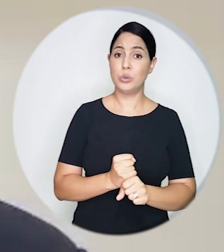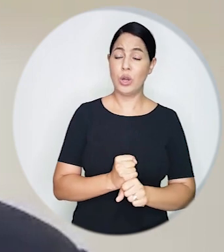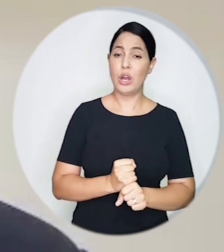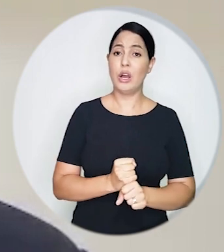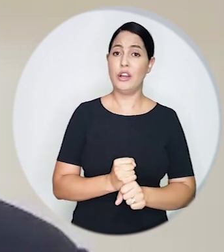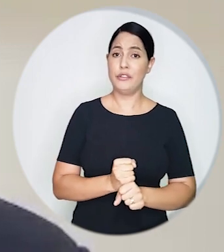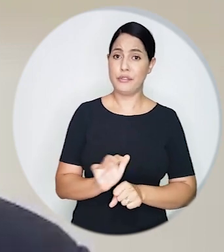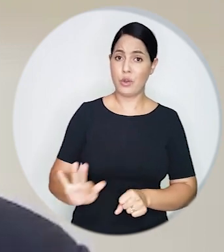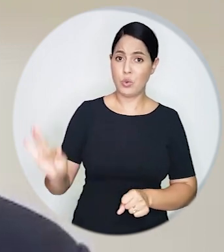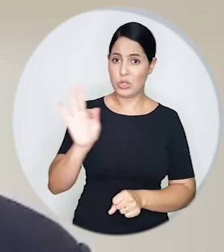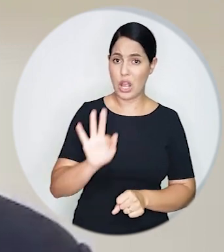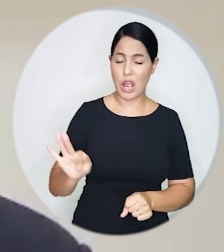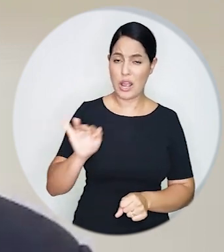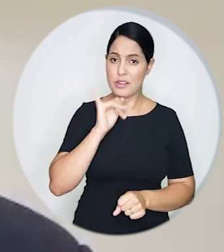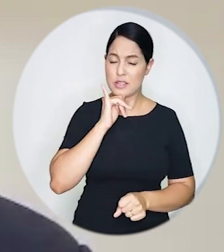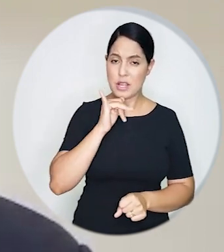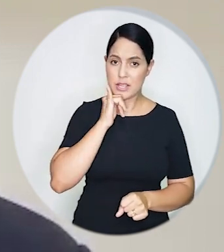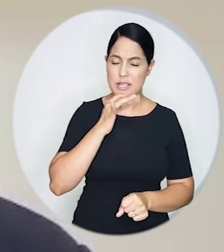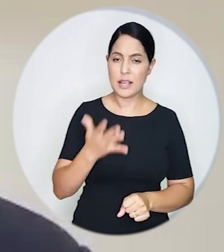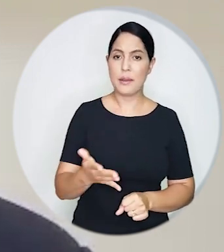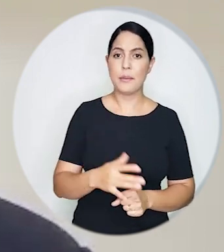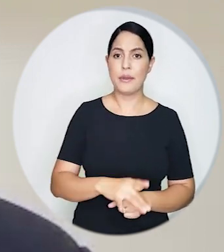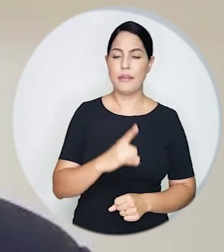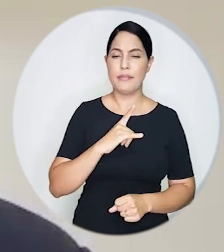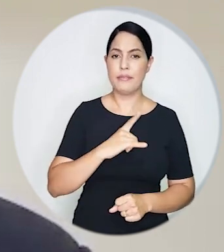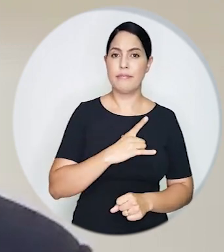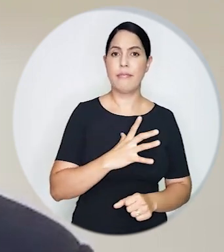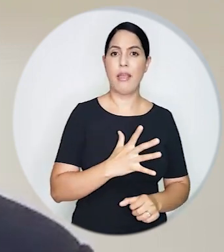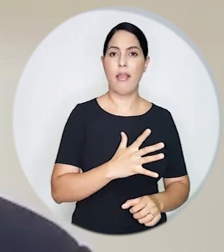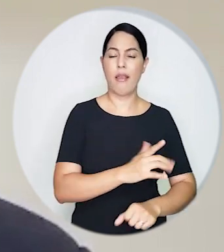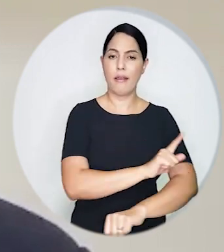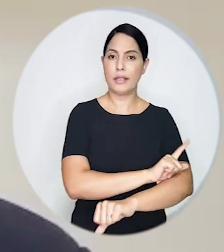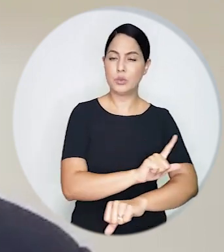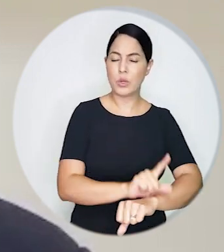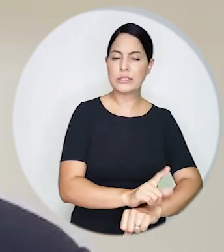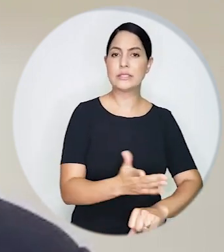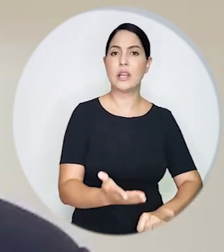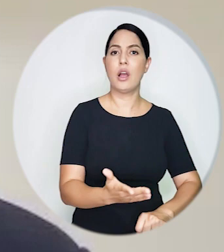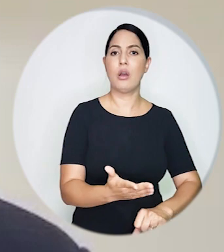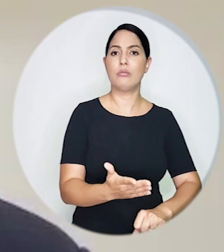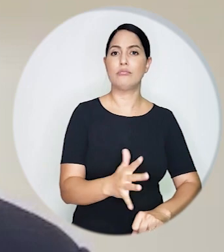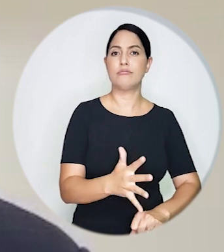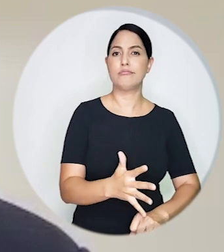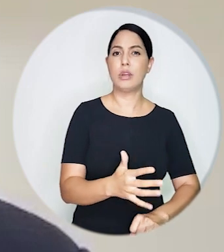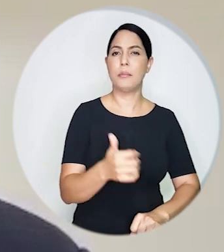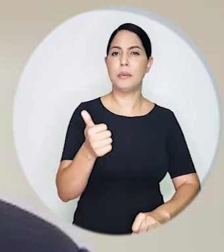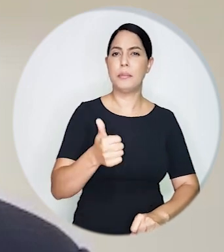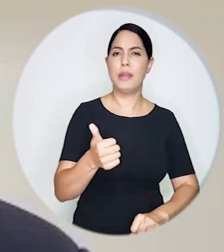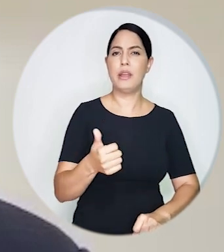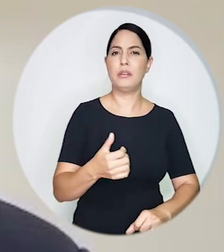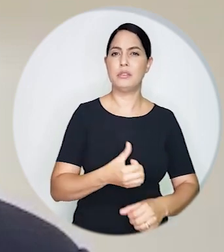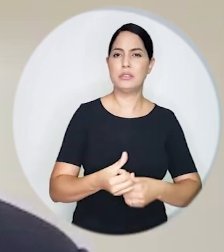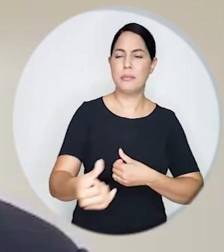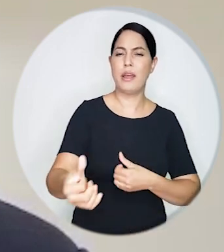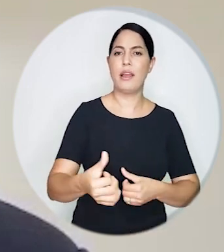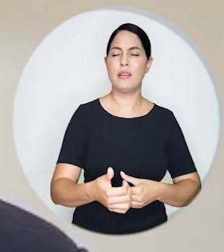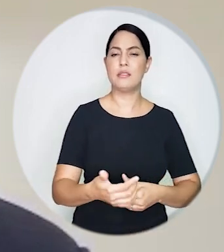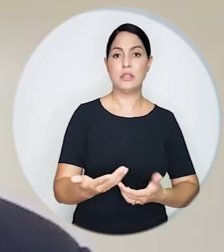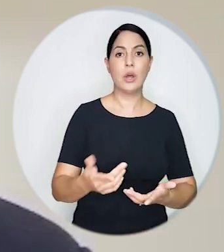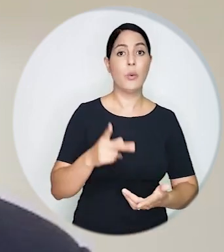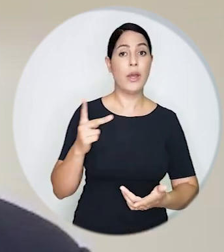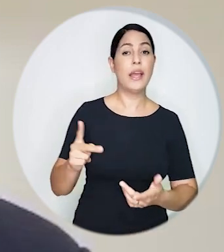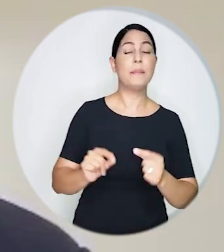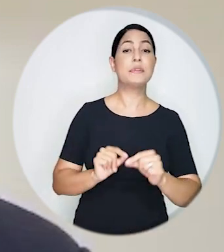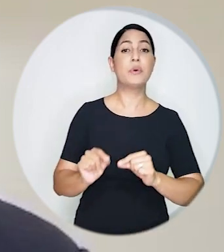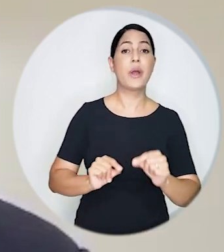ou seja, numa graduação que é dividida em períodos, que ele esteja no 9º e no 10º período no momento